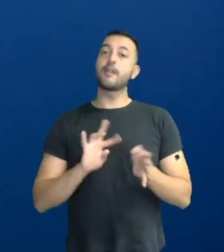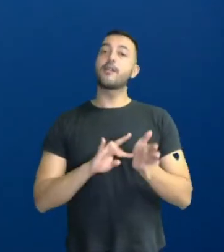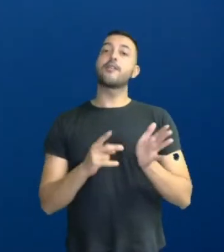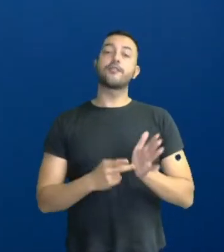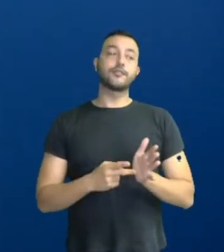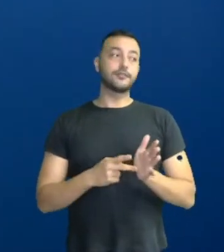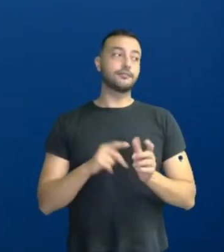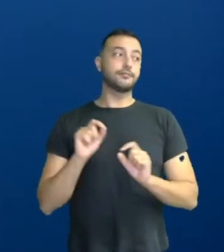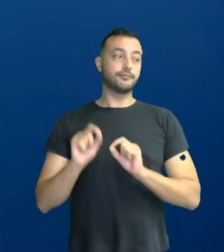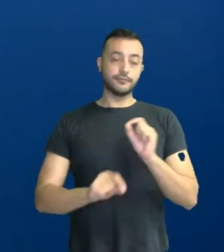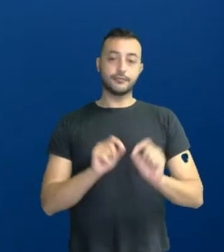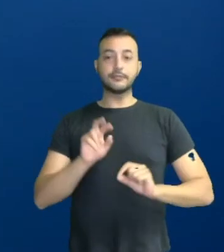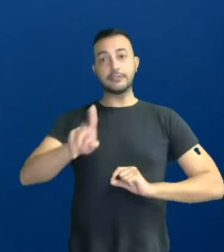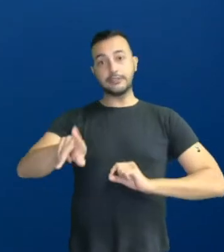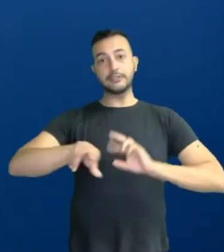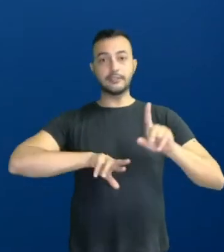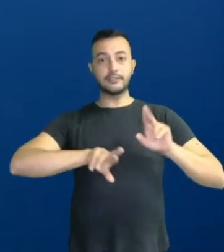dizer que